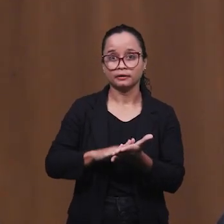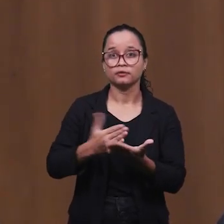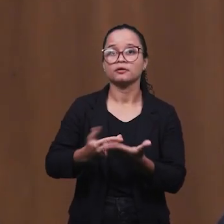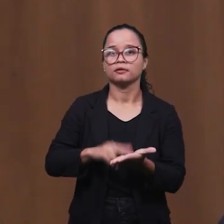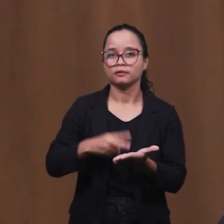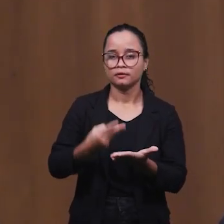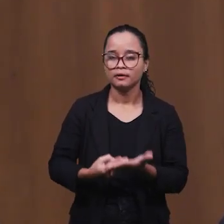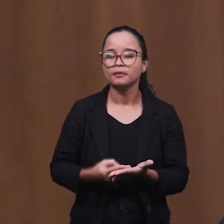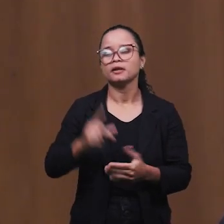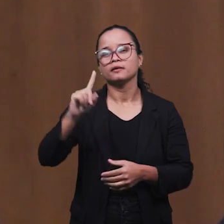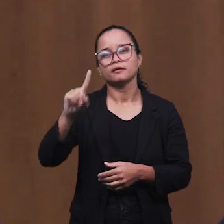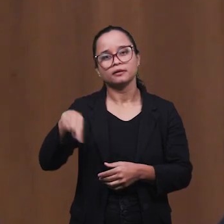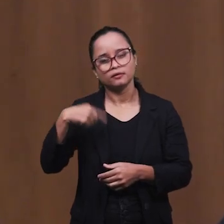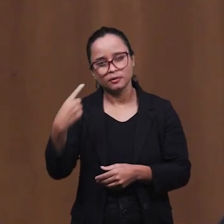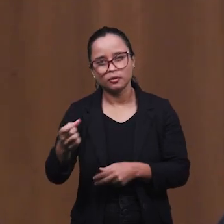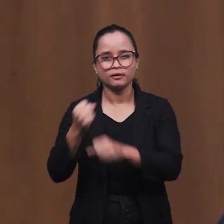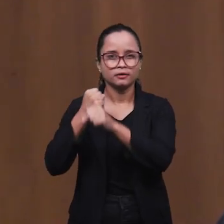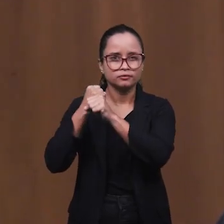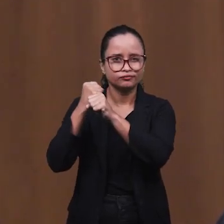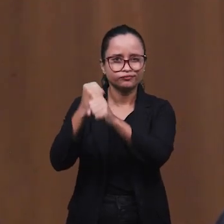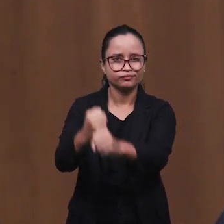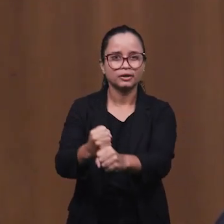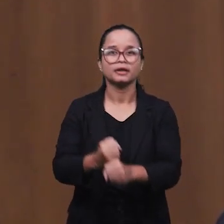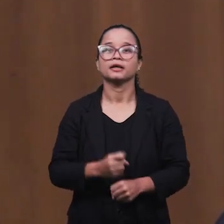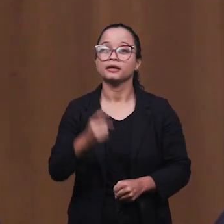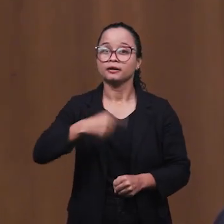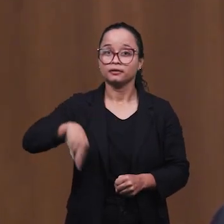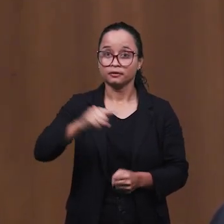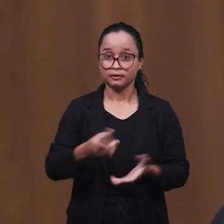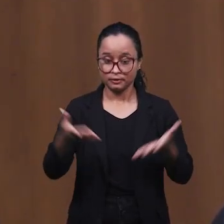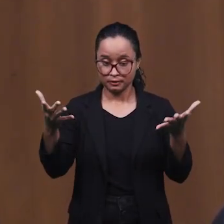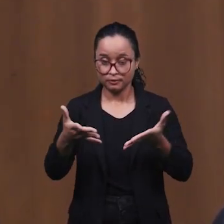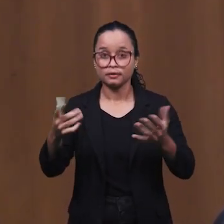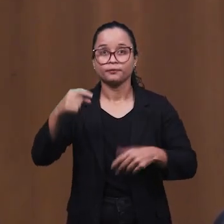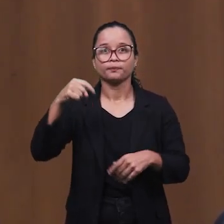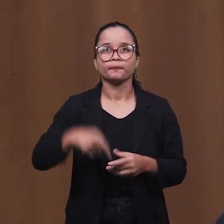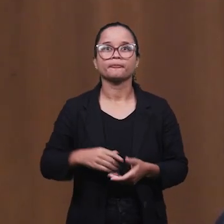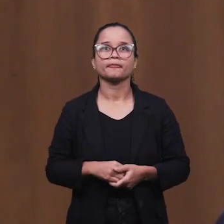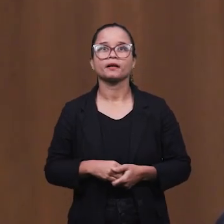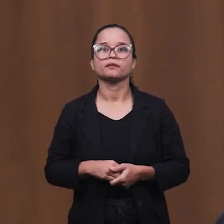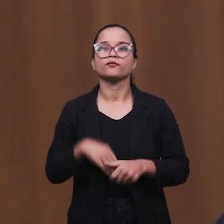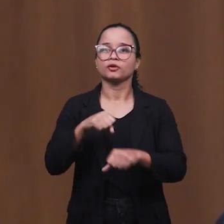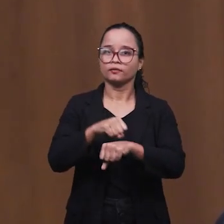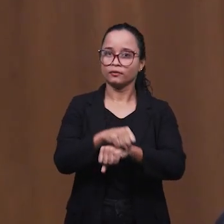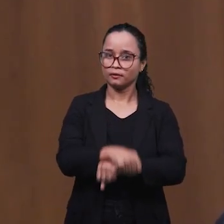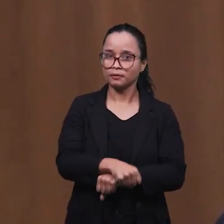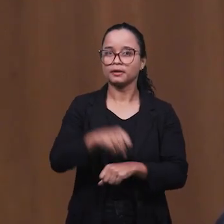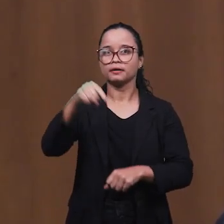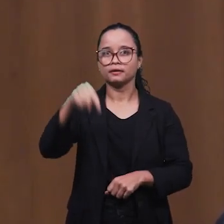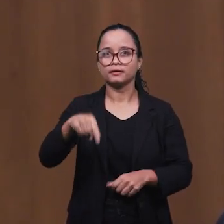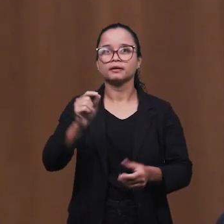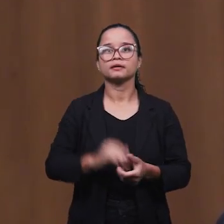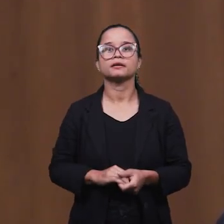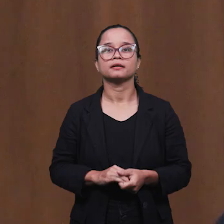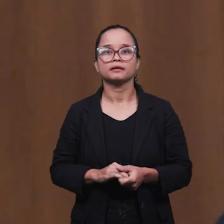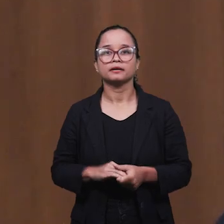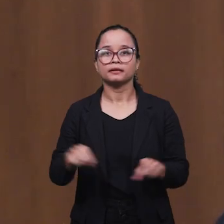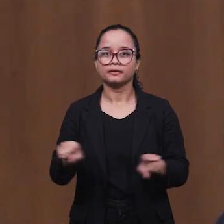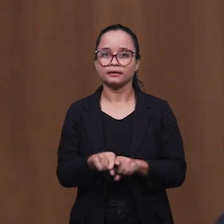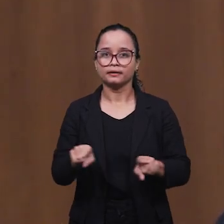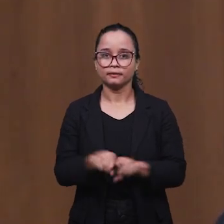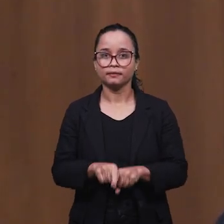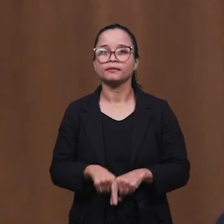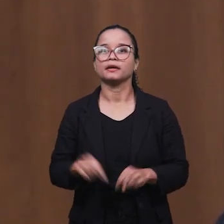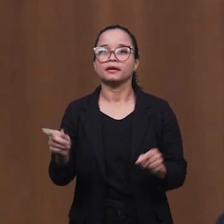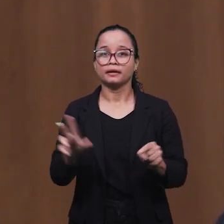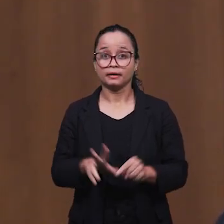passaram anos e anos, né? E nós agora, recentemente, é que foi feito um seminário ligado a esse segmento da